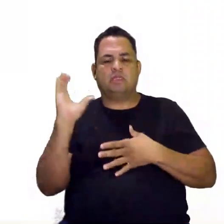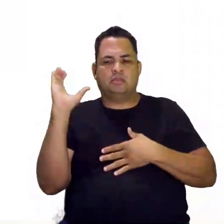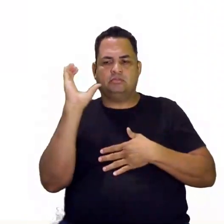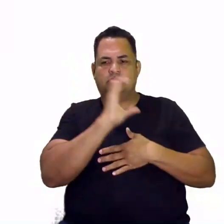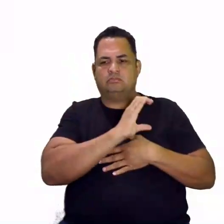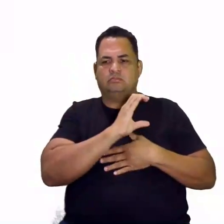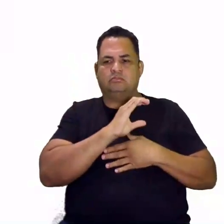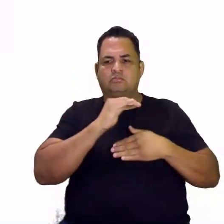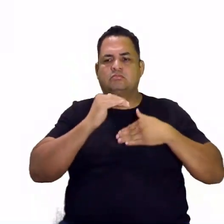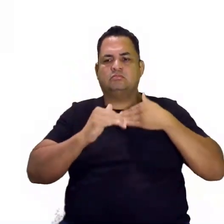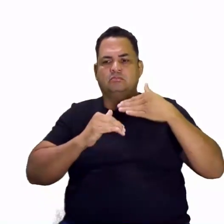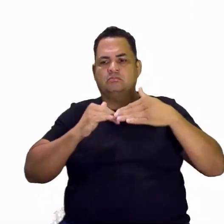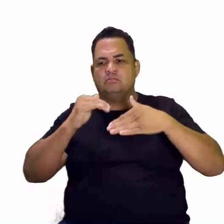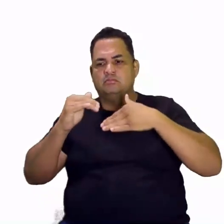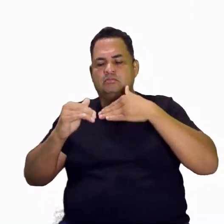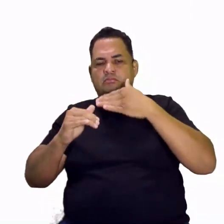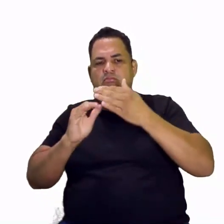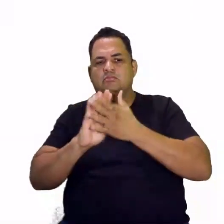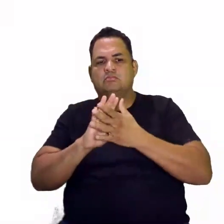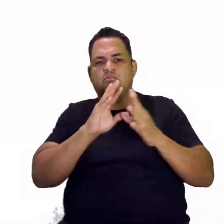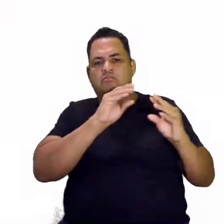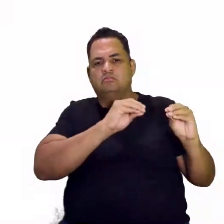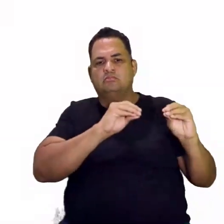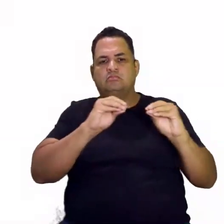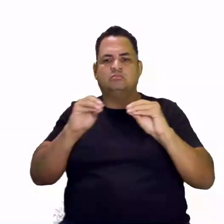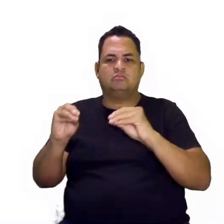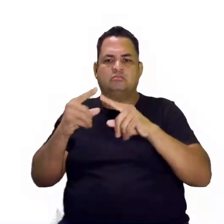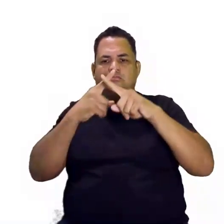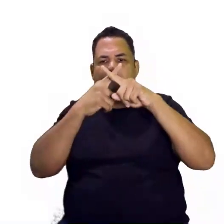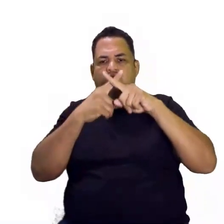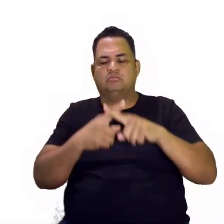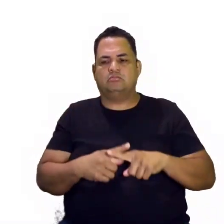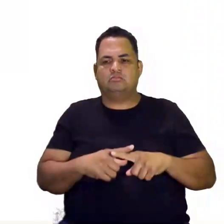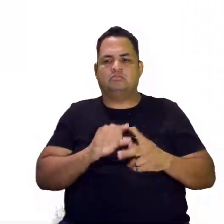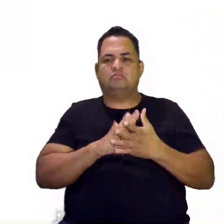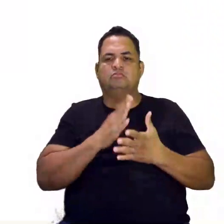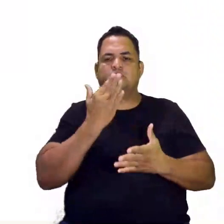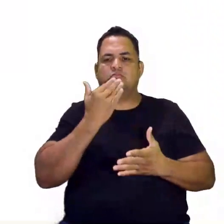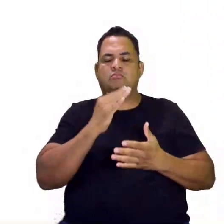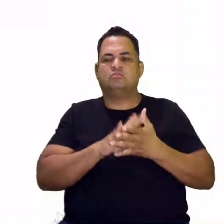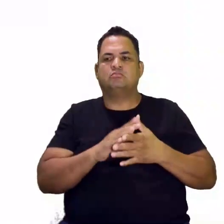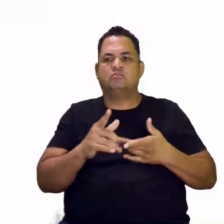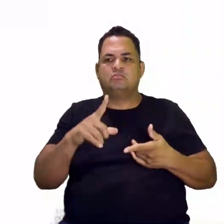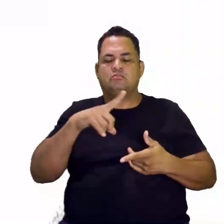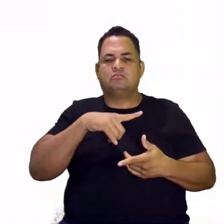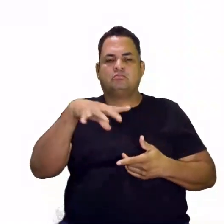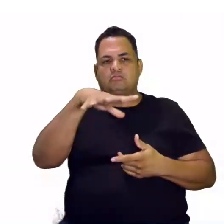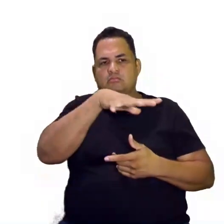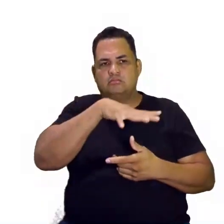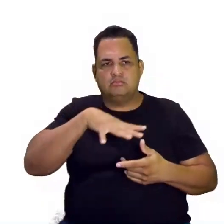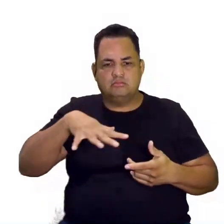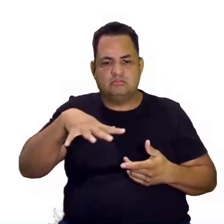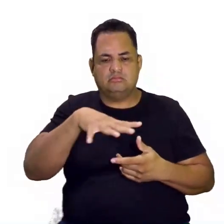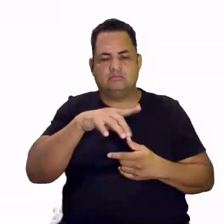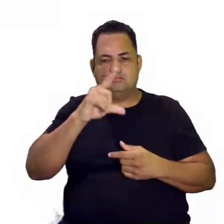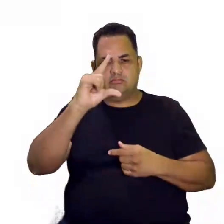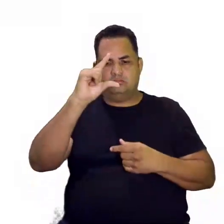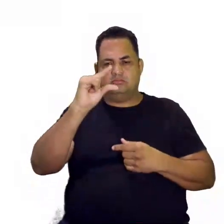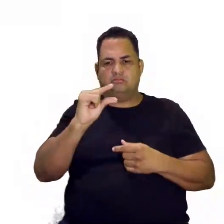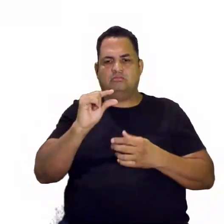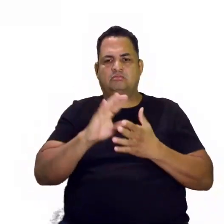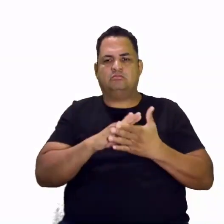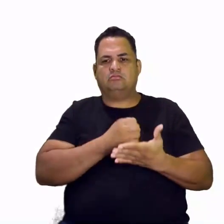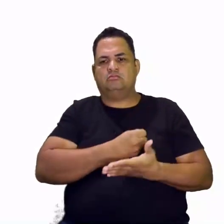rapidamente ou gradativamente, deslocação por competidores na alimentação, então há um ambiente onde está reduzido,